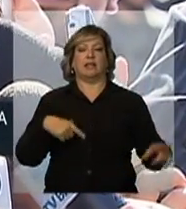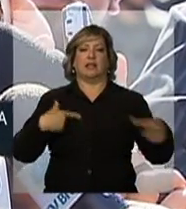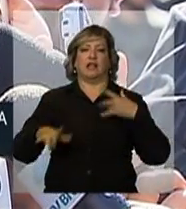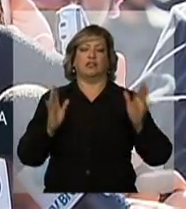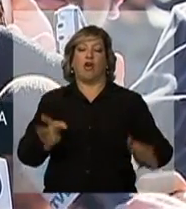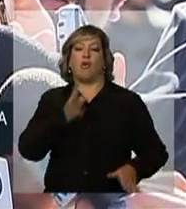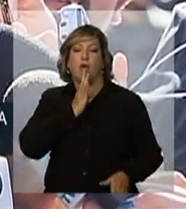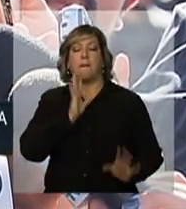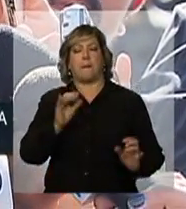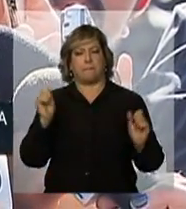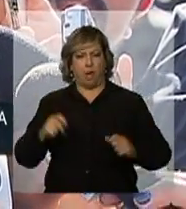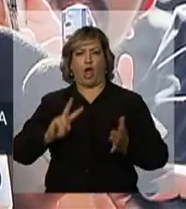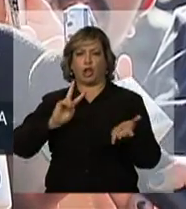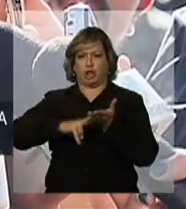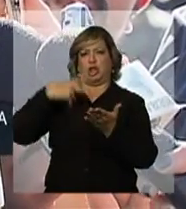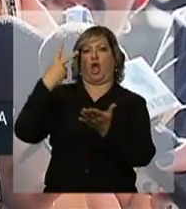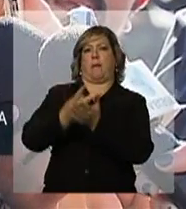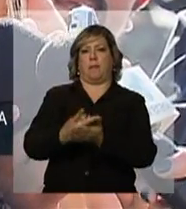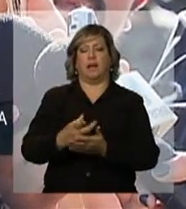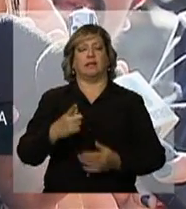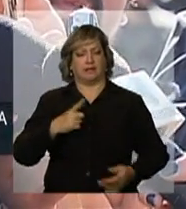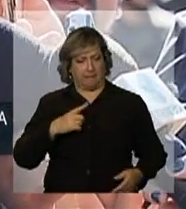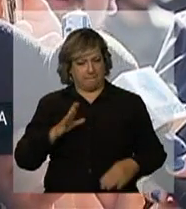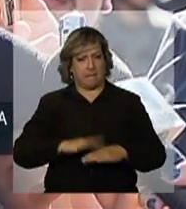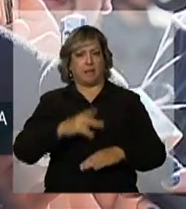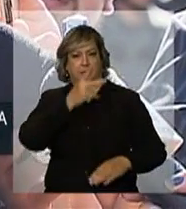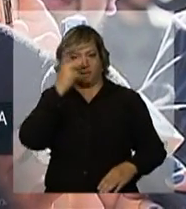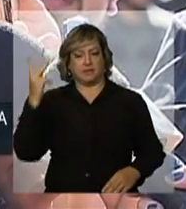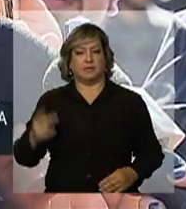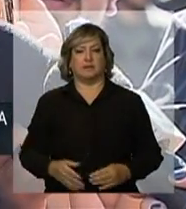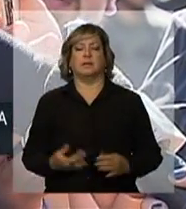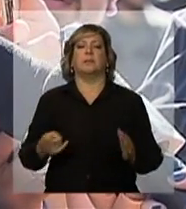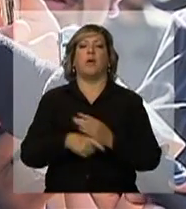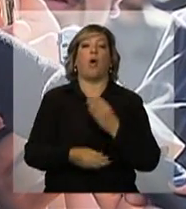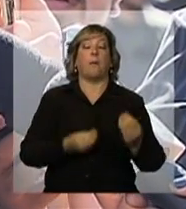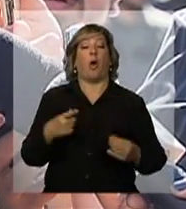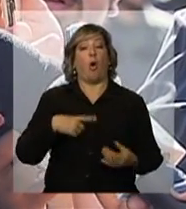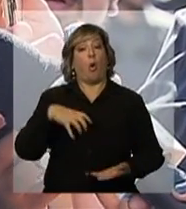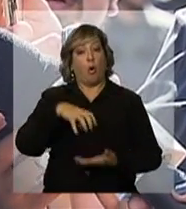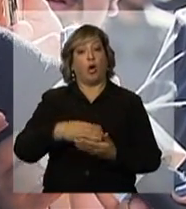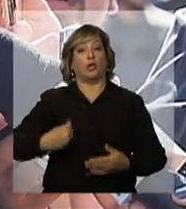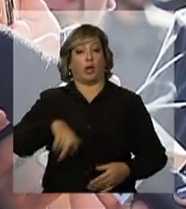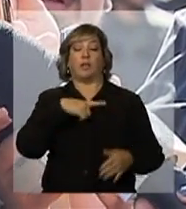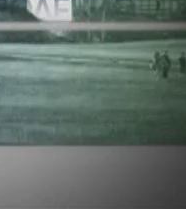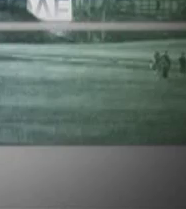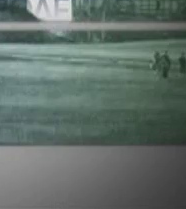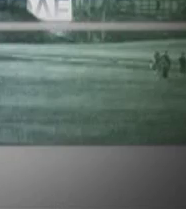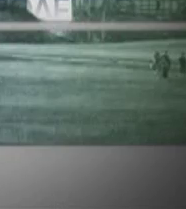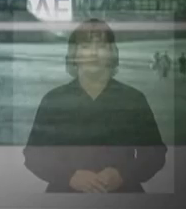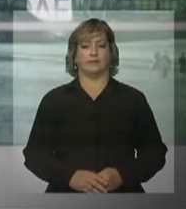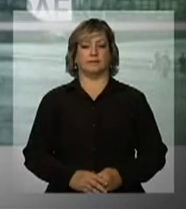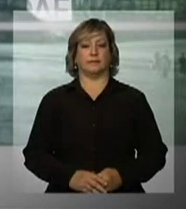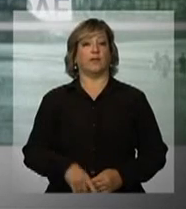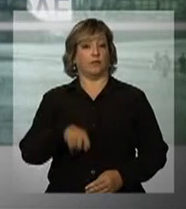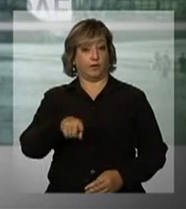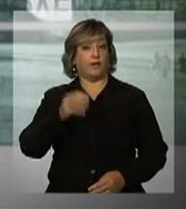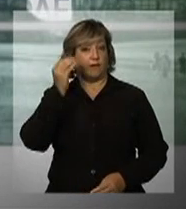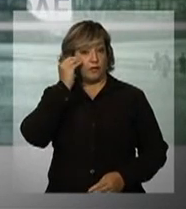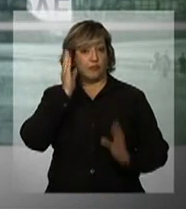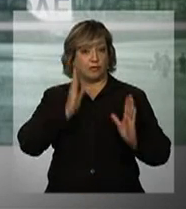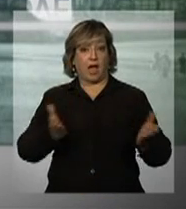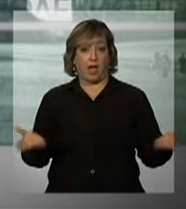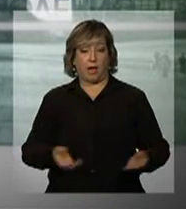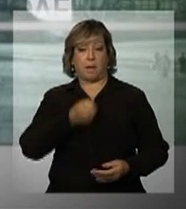momento, dobrar esse efetivo. Temos mais gente. Como? Com tropa que nós temos em reserva. Você assistiu à